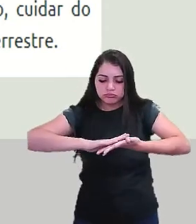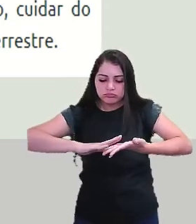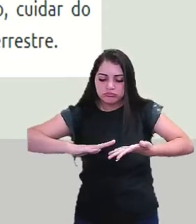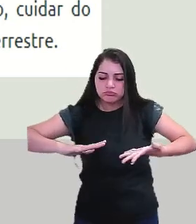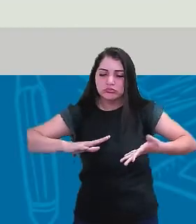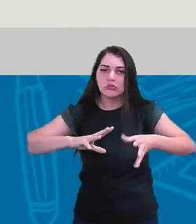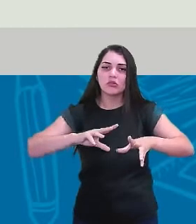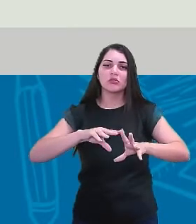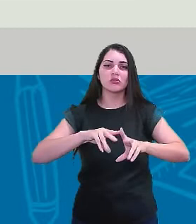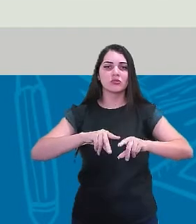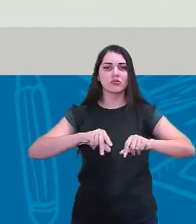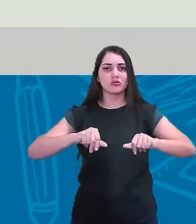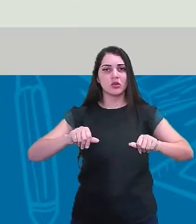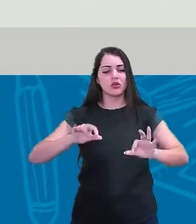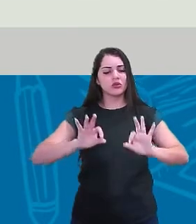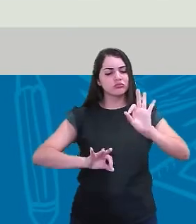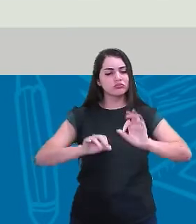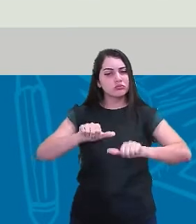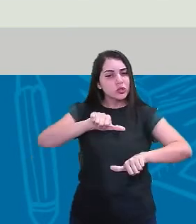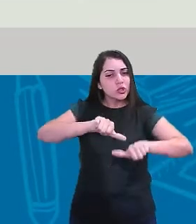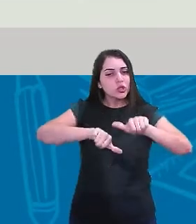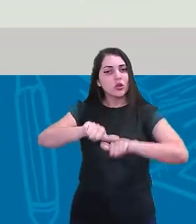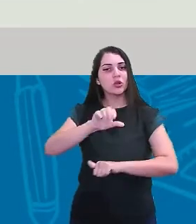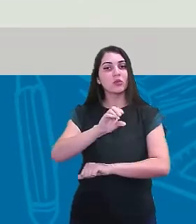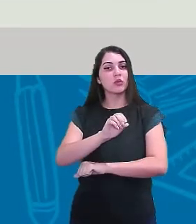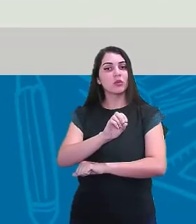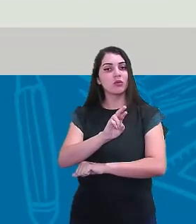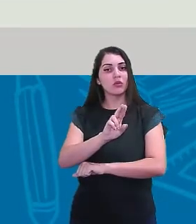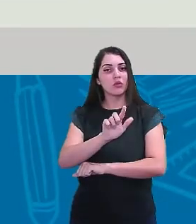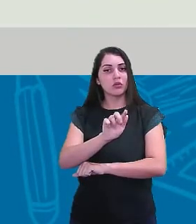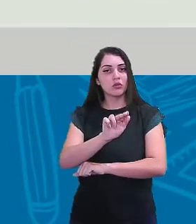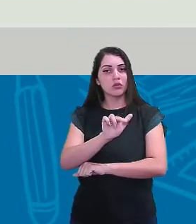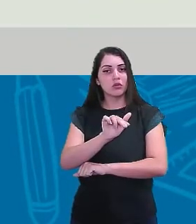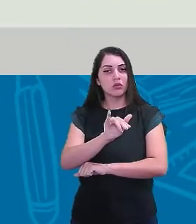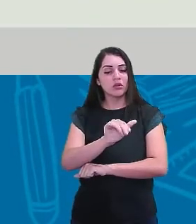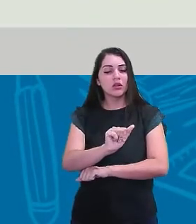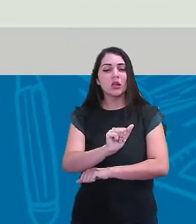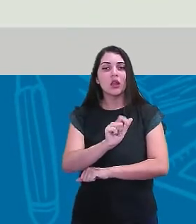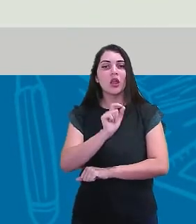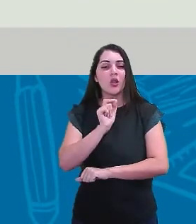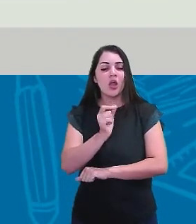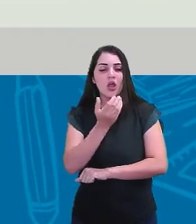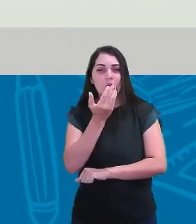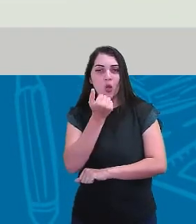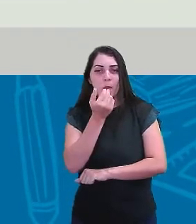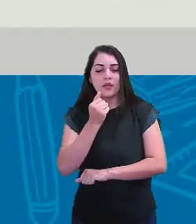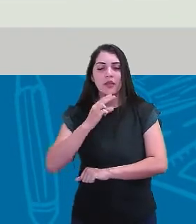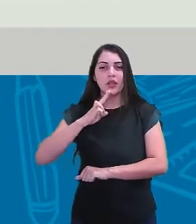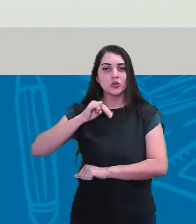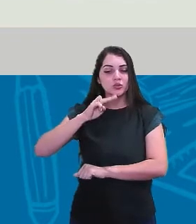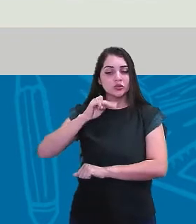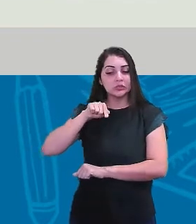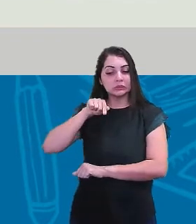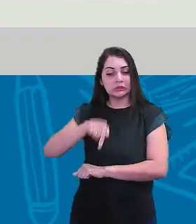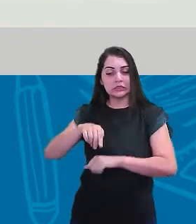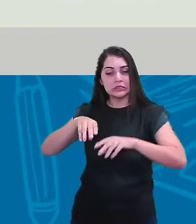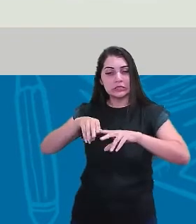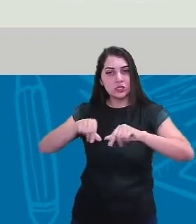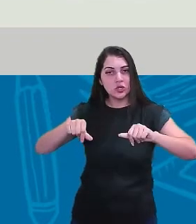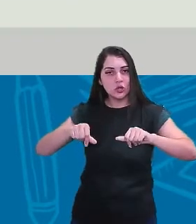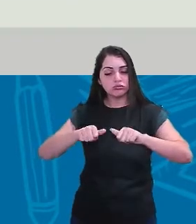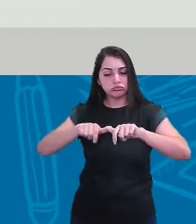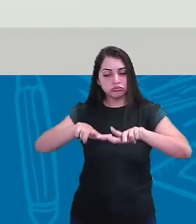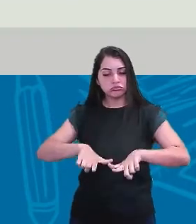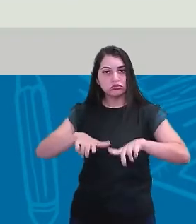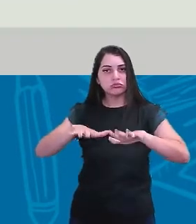e viram uma matéria orgânica que serve de alimento e que serve de nutrientes para aquele solo em que ela está. Vamos